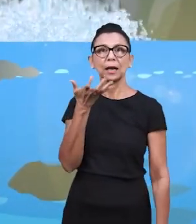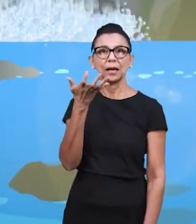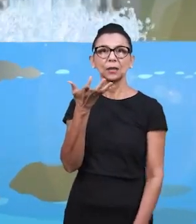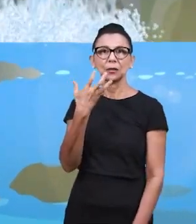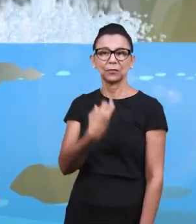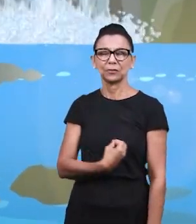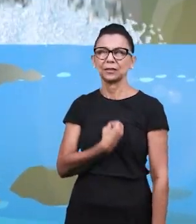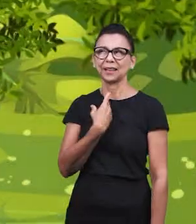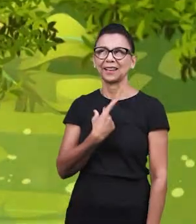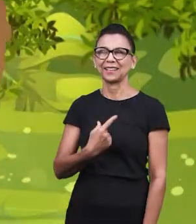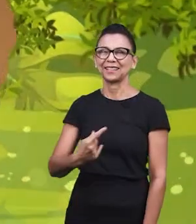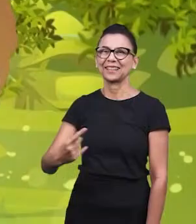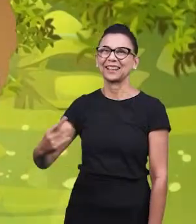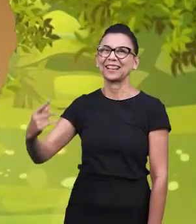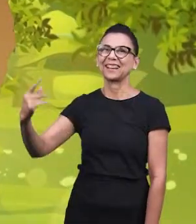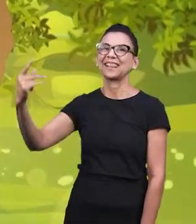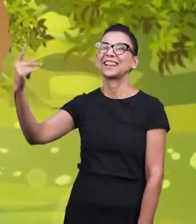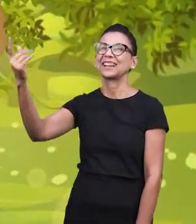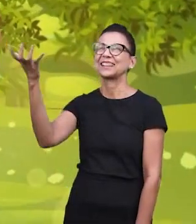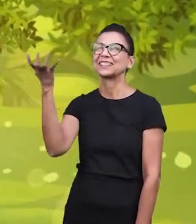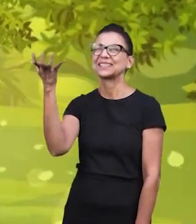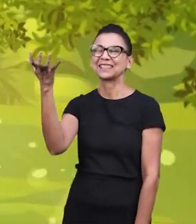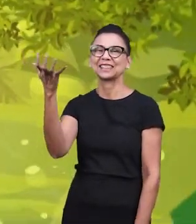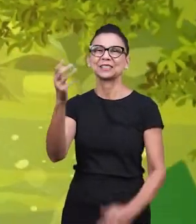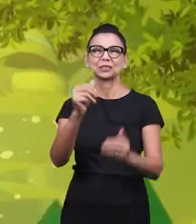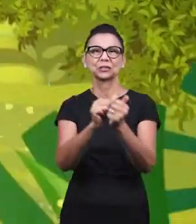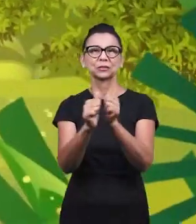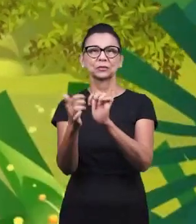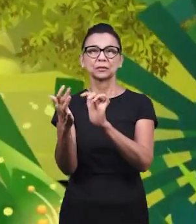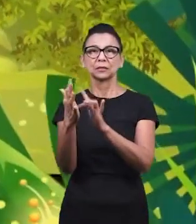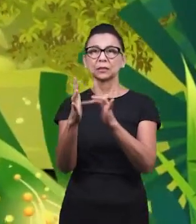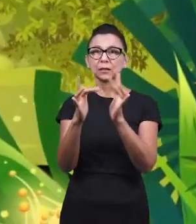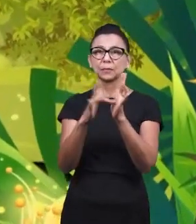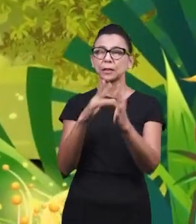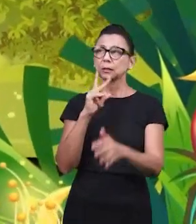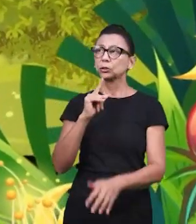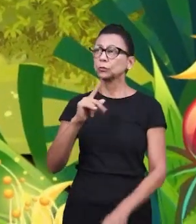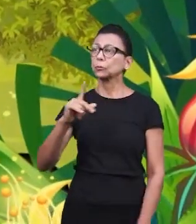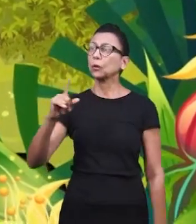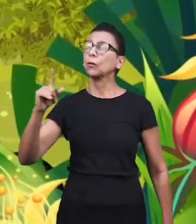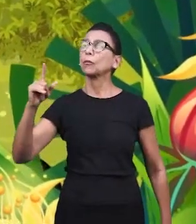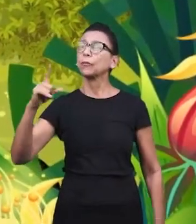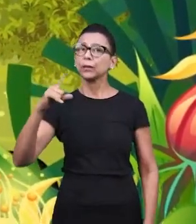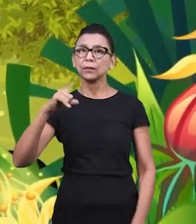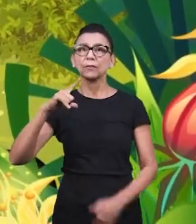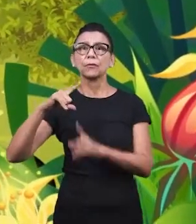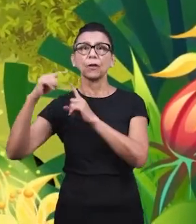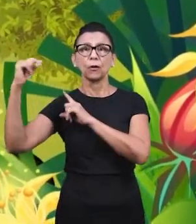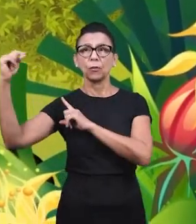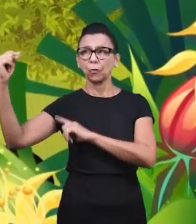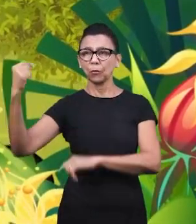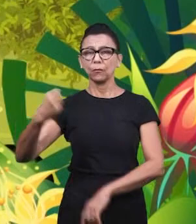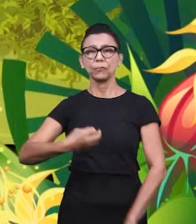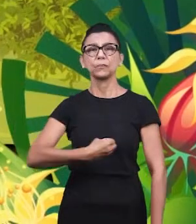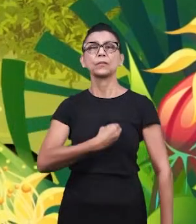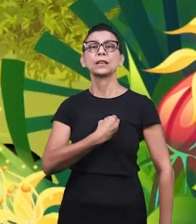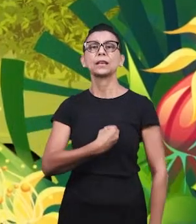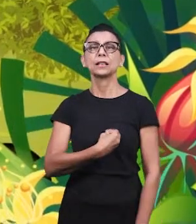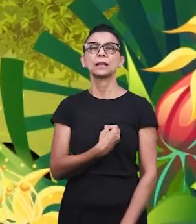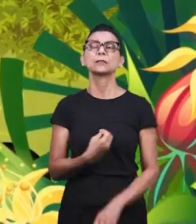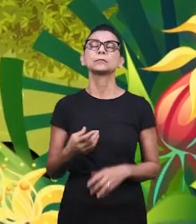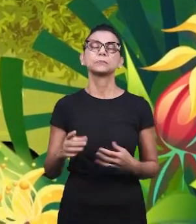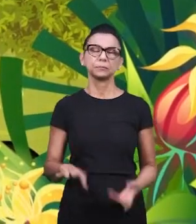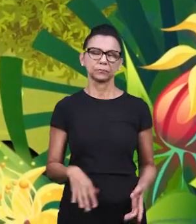quero comer da árvore da vida, com Jesus eternamente vou viver,